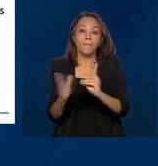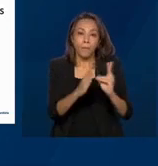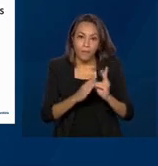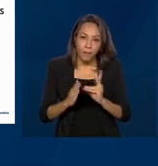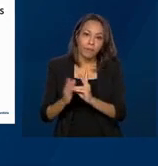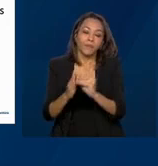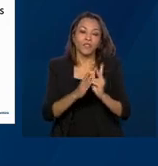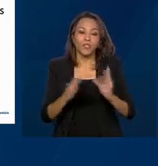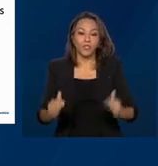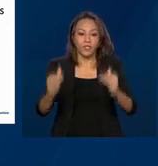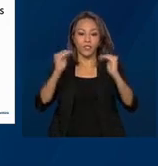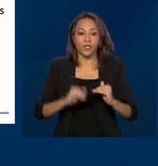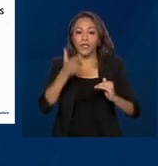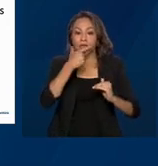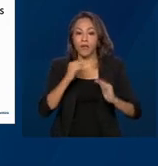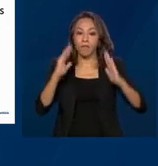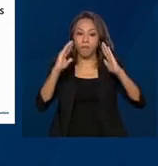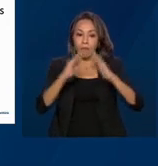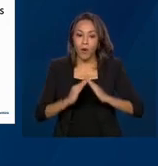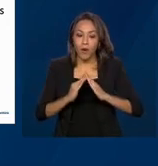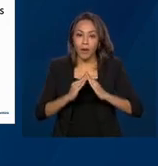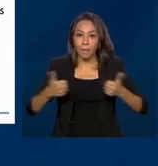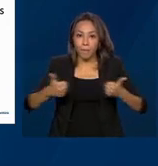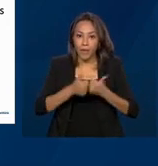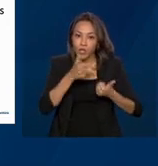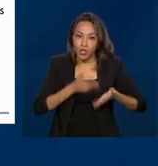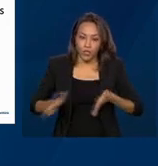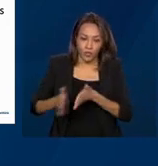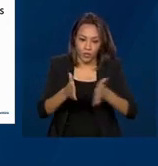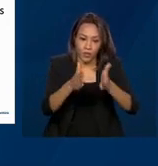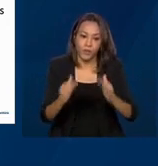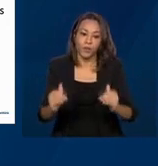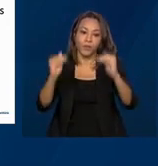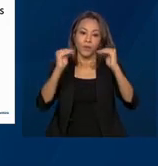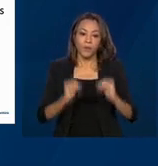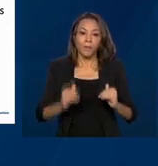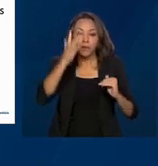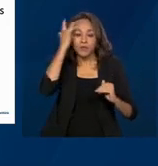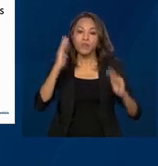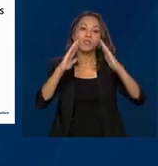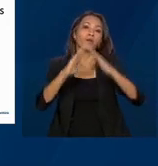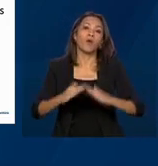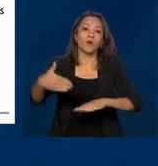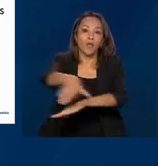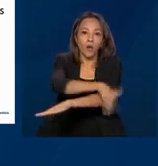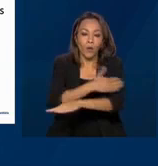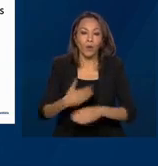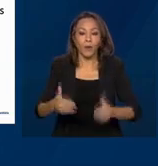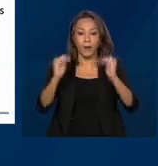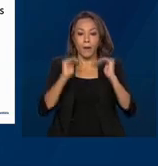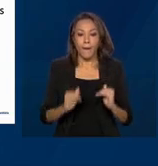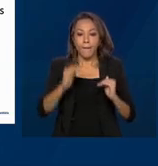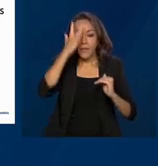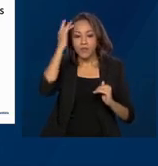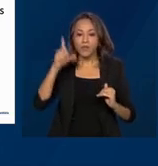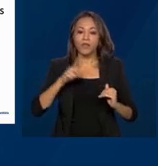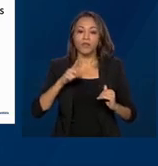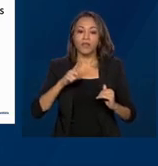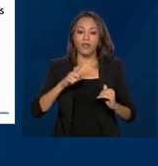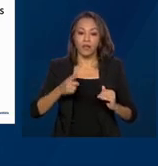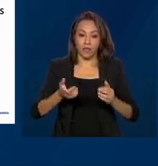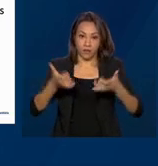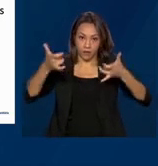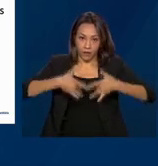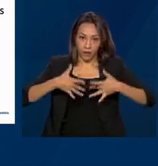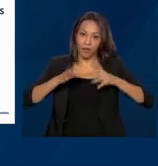povos e comunidades ribeirinhas, população em situação de rua, pessoas com deficiência permanente